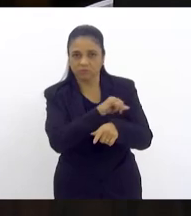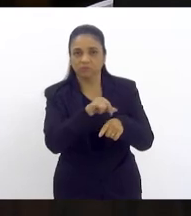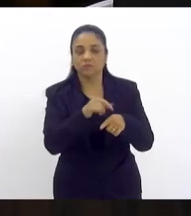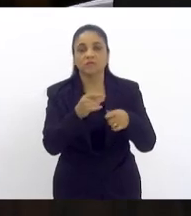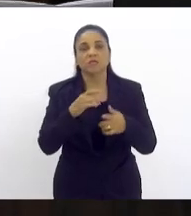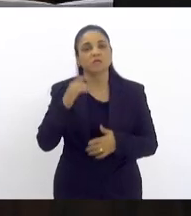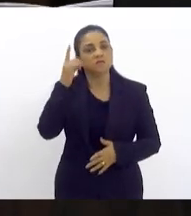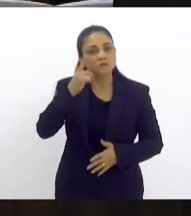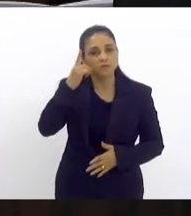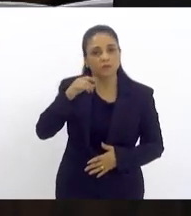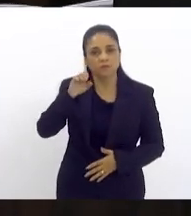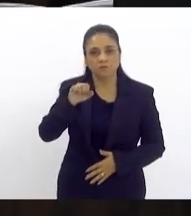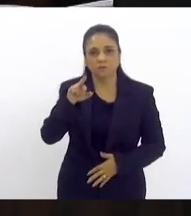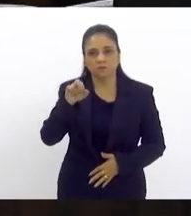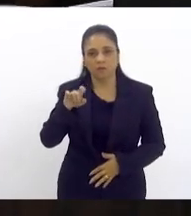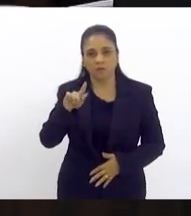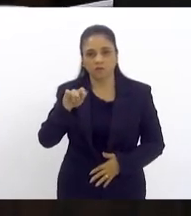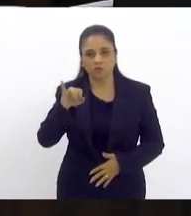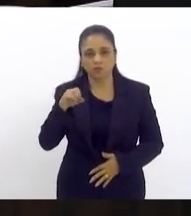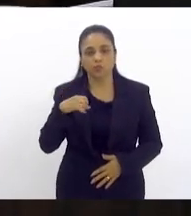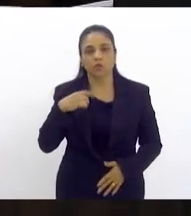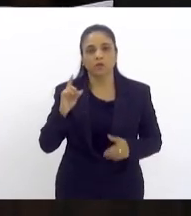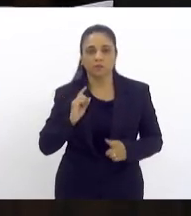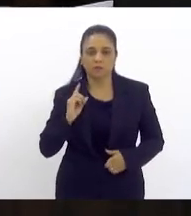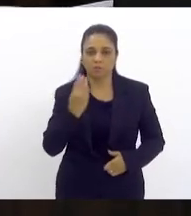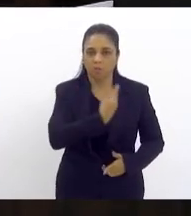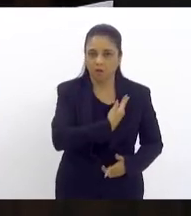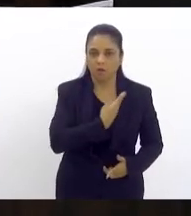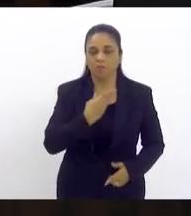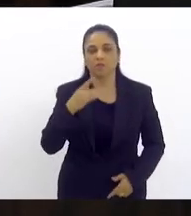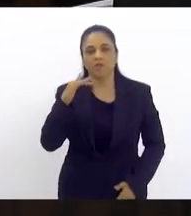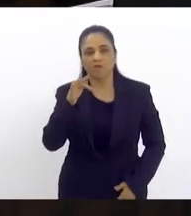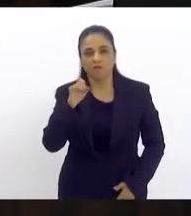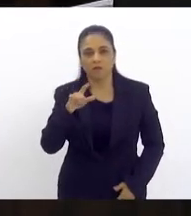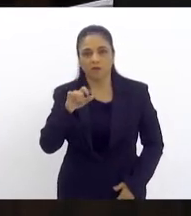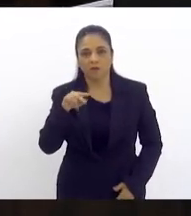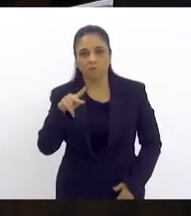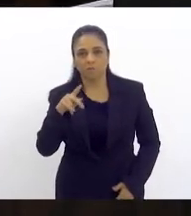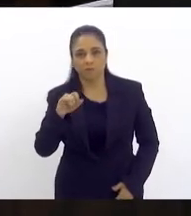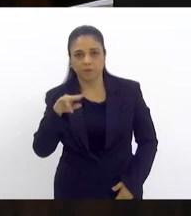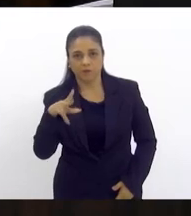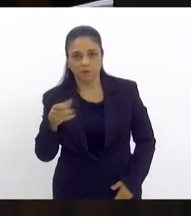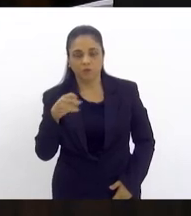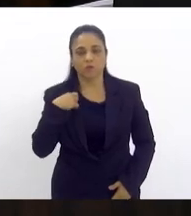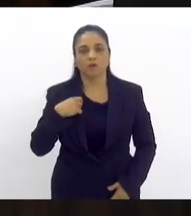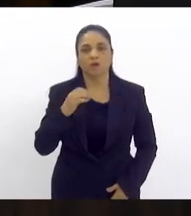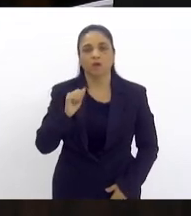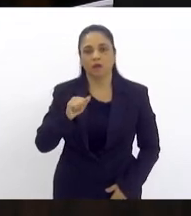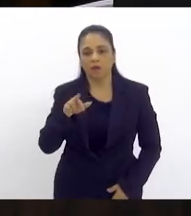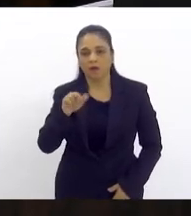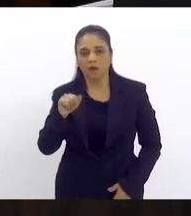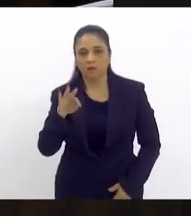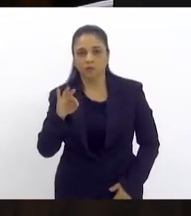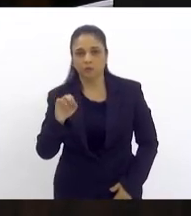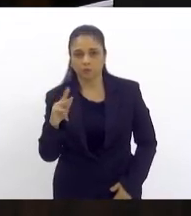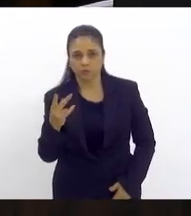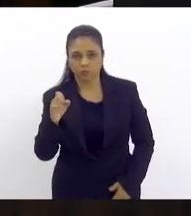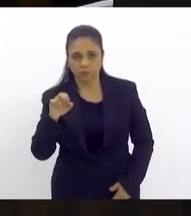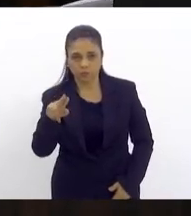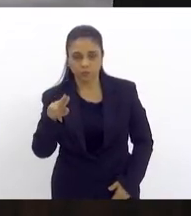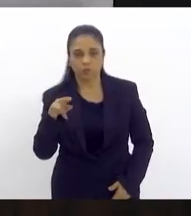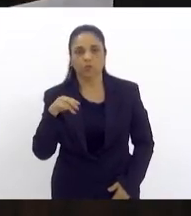Dr Serginho Anderson Moraes danibal de filipin aves Jari Oliveira tu Monteiro e Arthur Monteiro